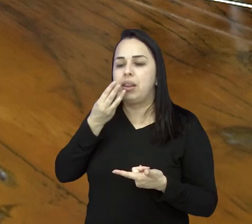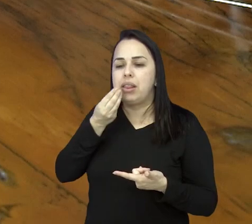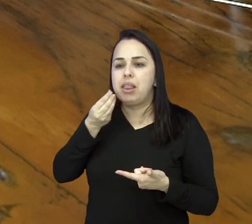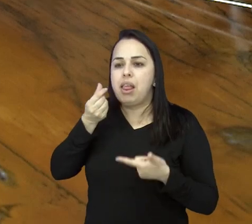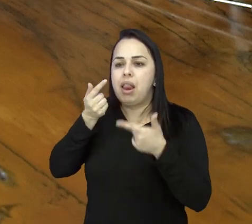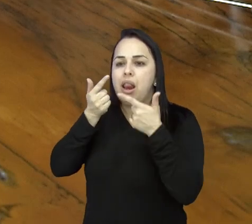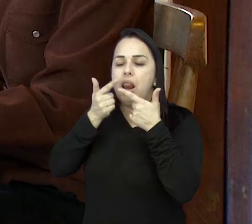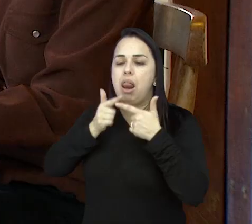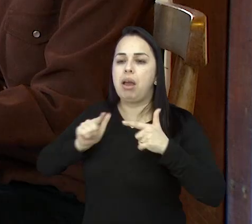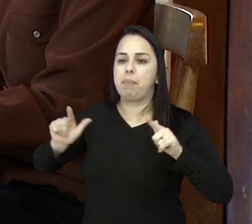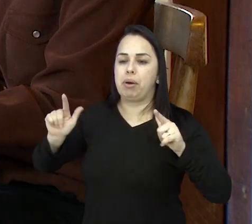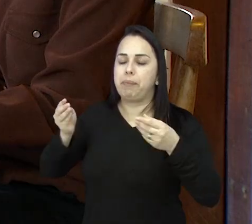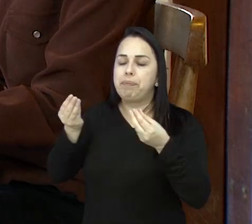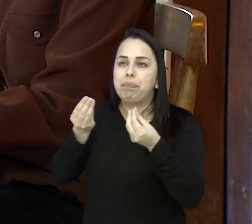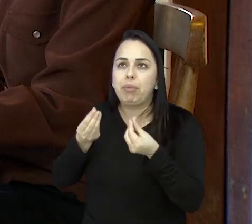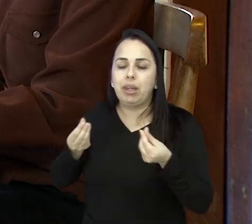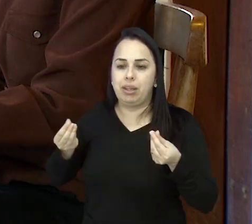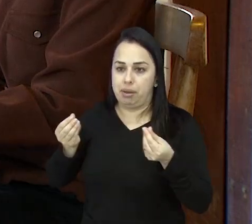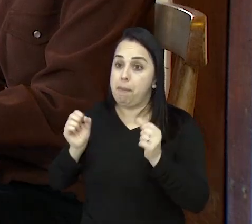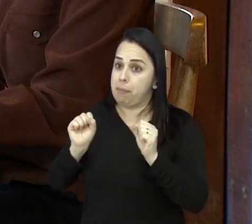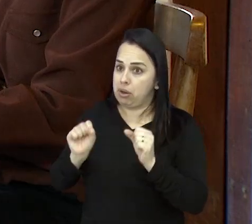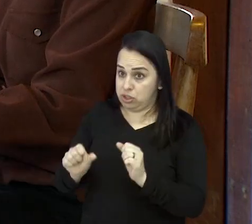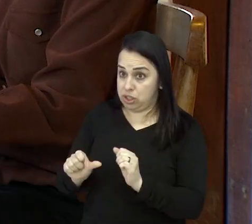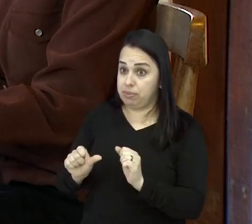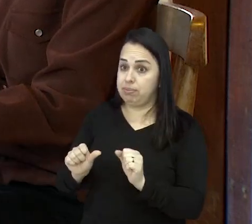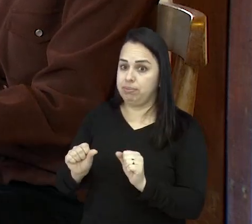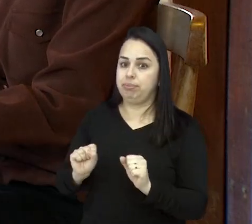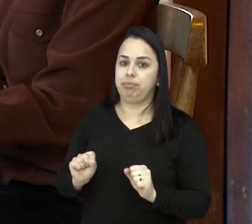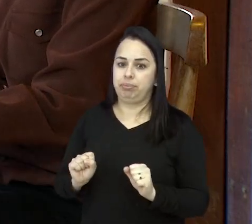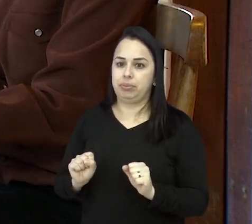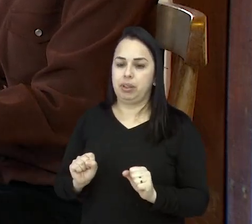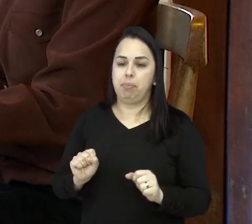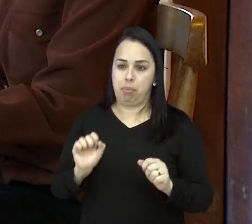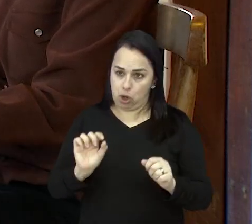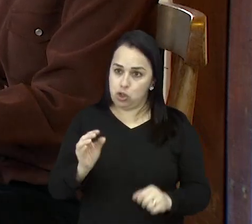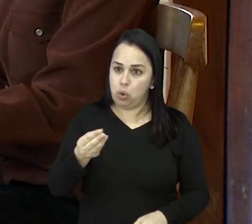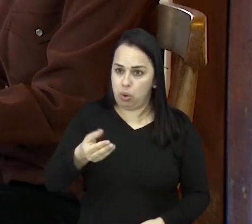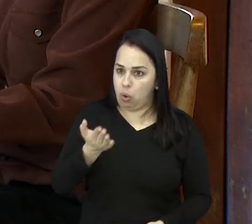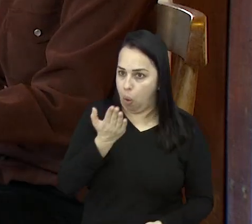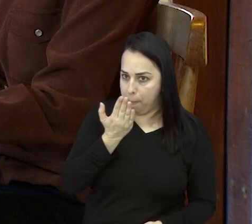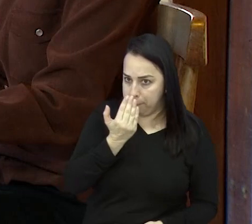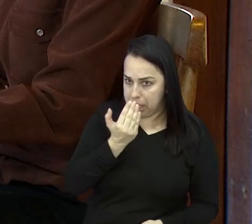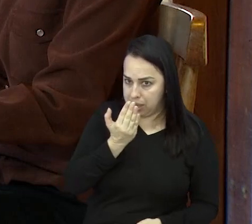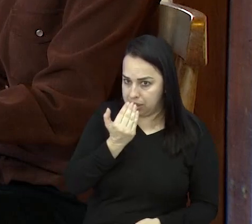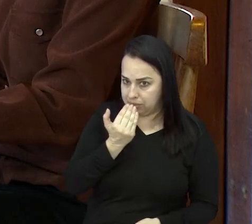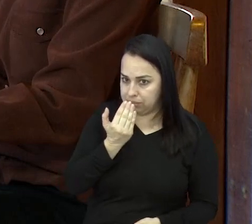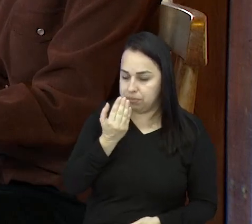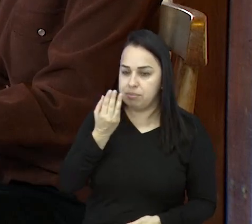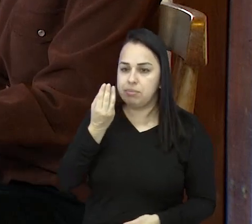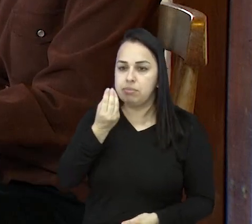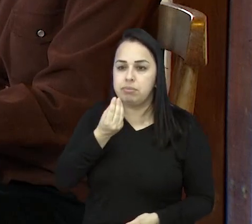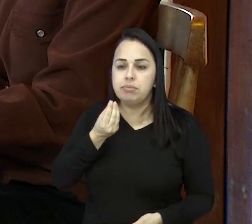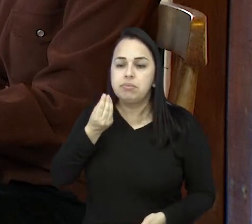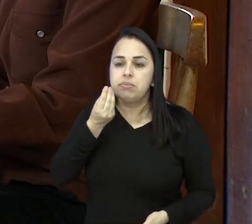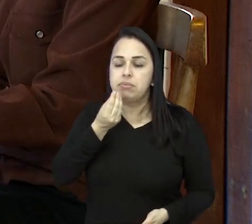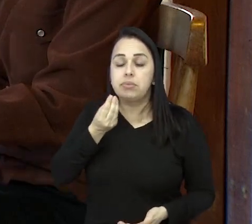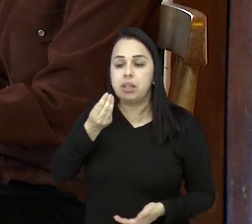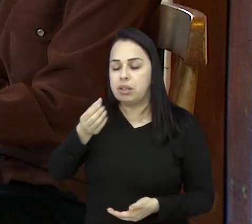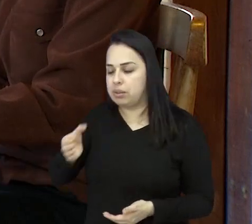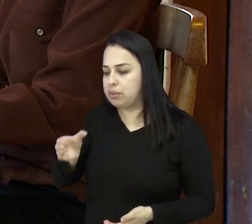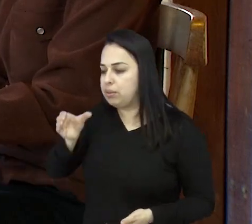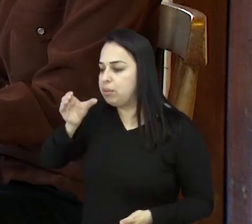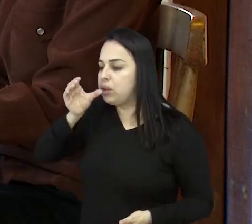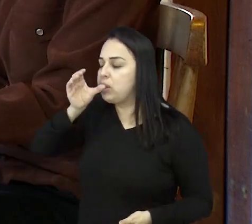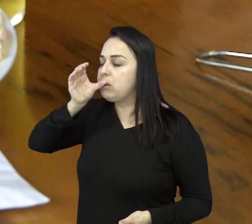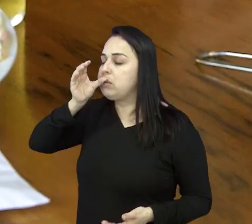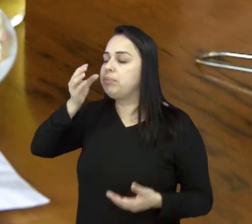mais neutro possível, né? Então, assim, você pode dar uma garfada, e aqui você também pode pegar o chá e